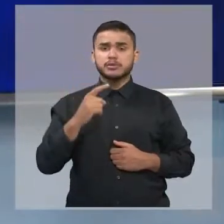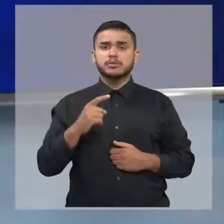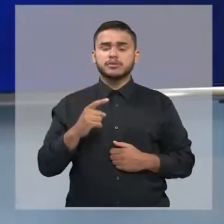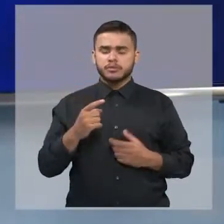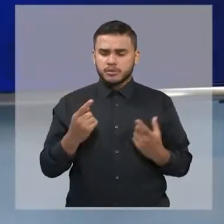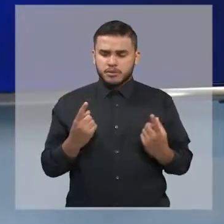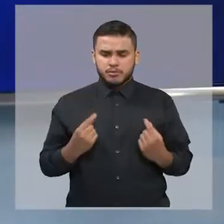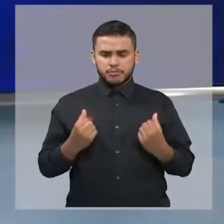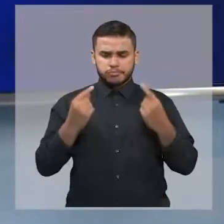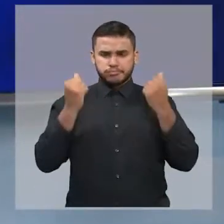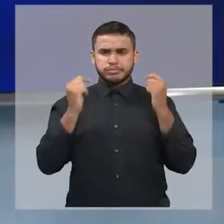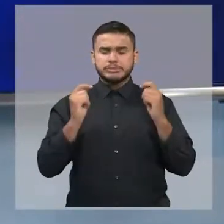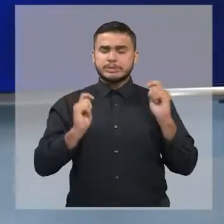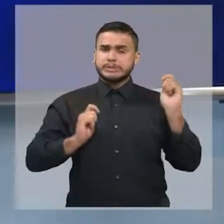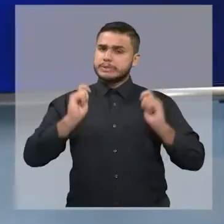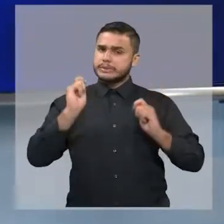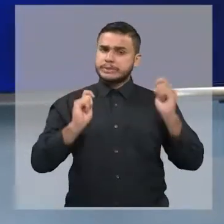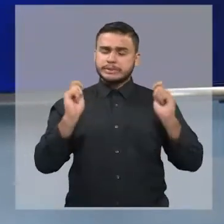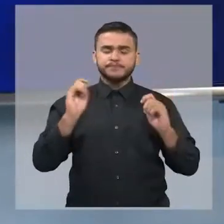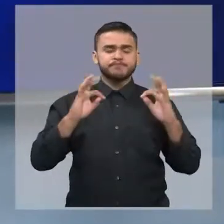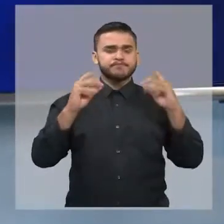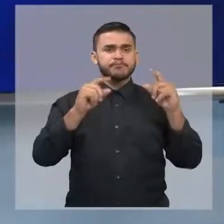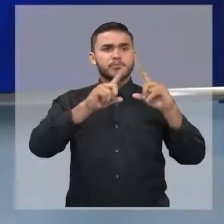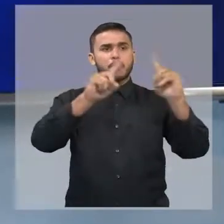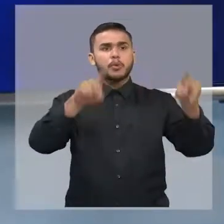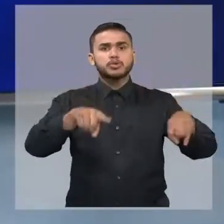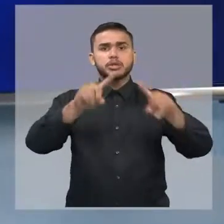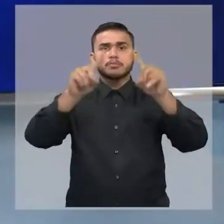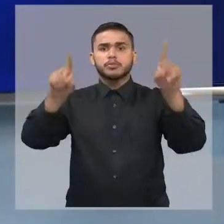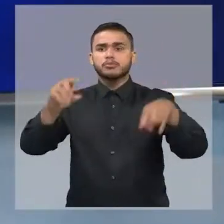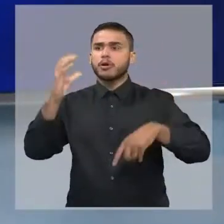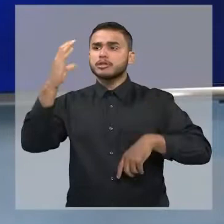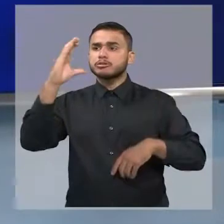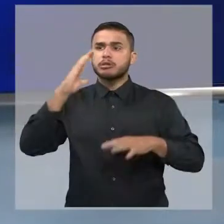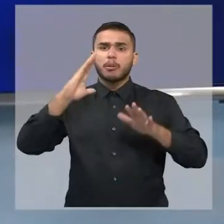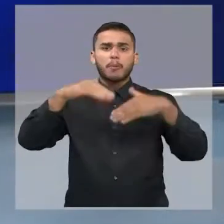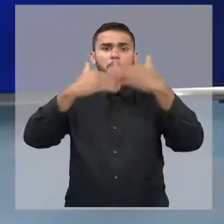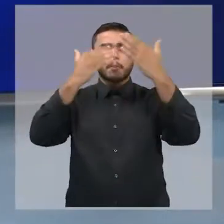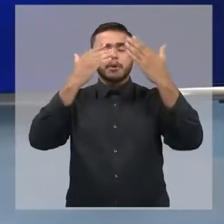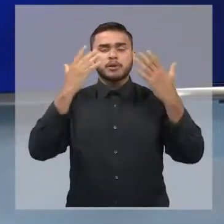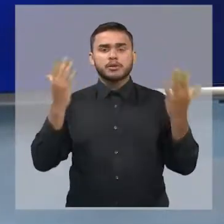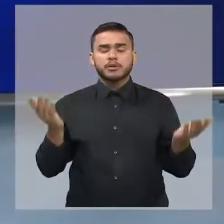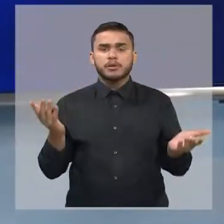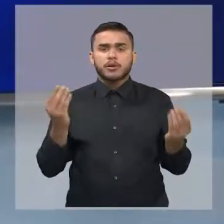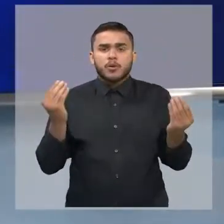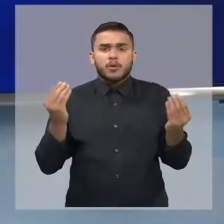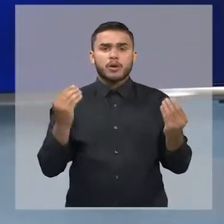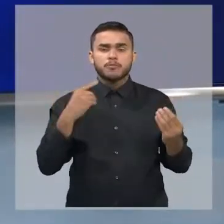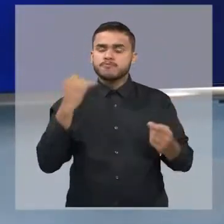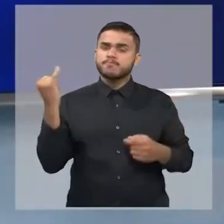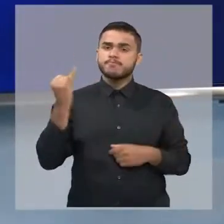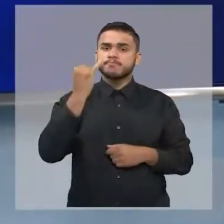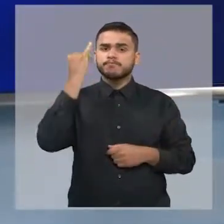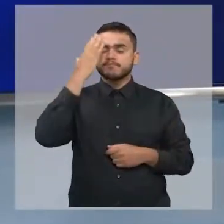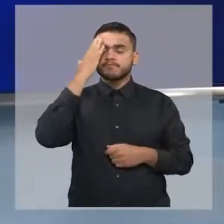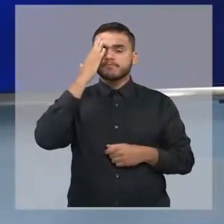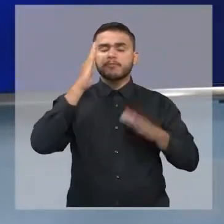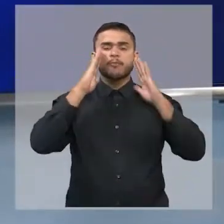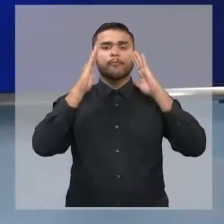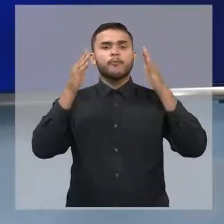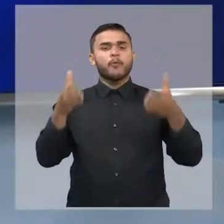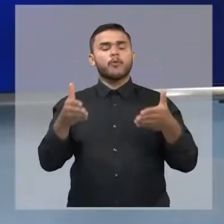sucateamento, o abandono de projetos de pesquisa científica da mais alta importância para atender essa mesma